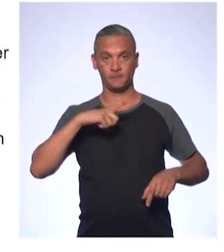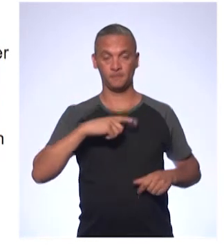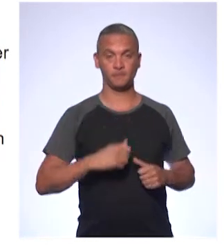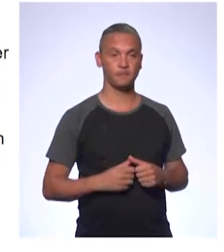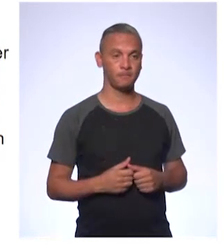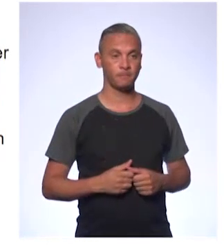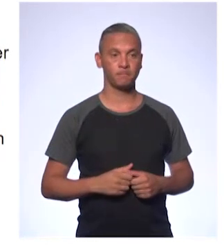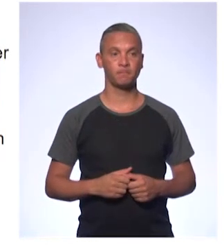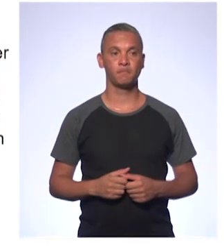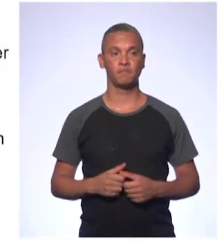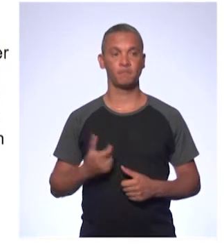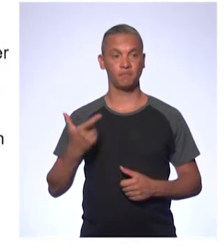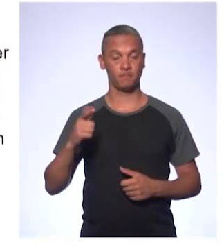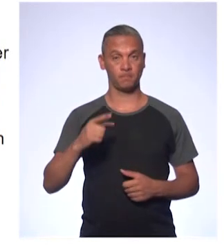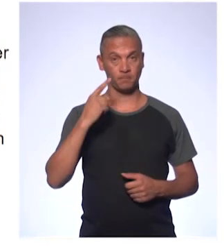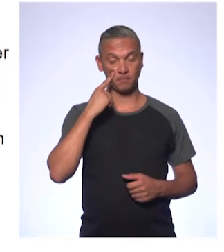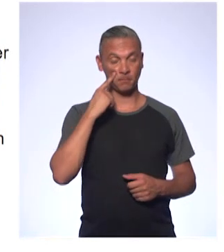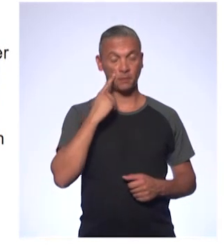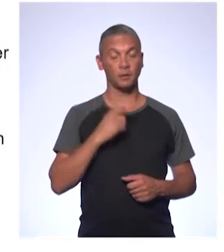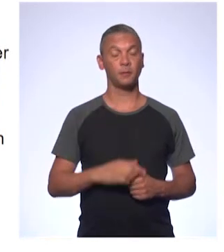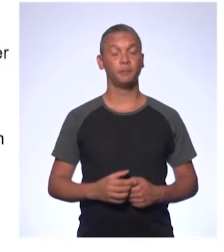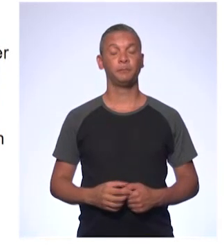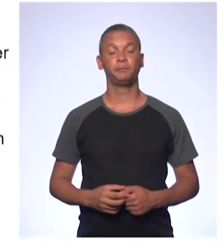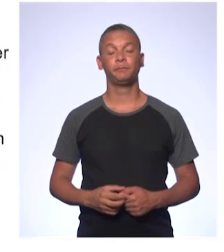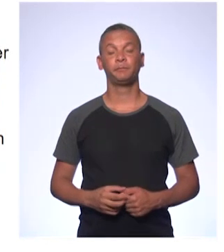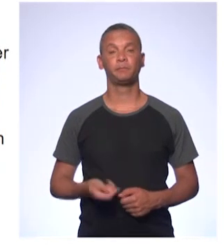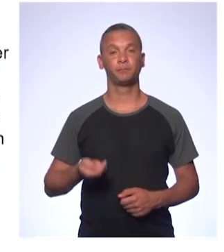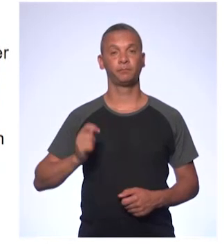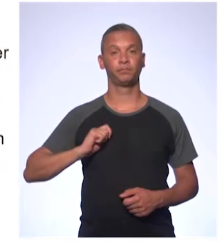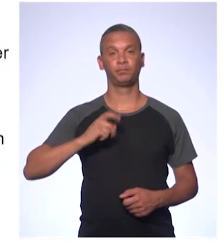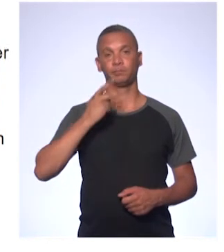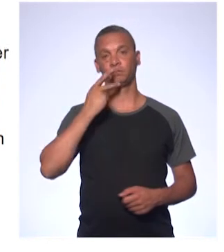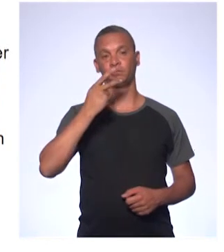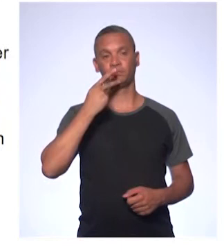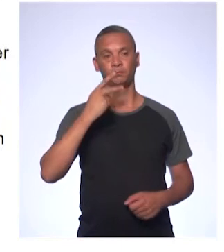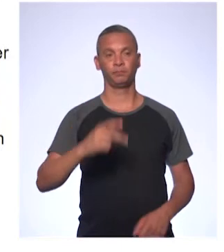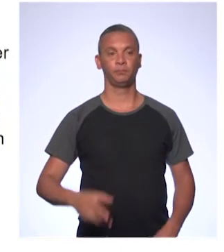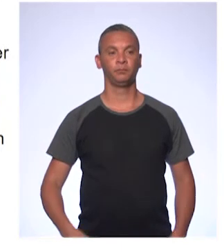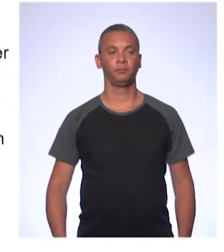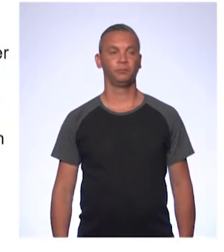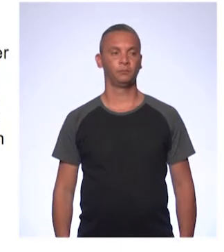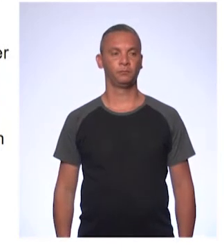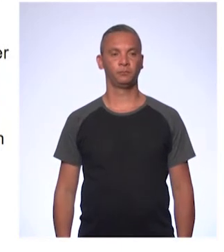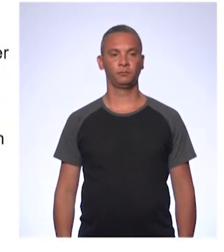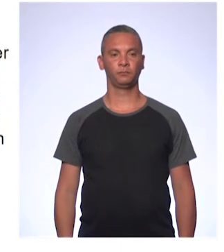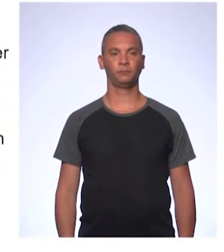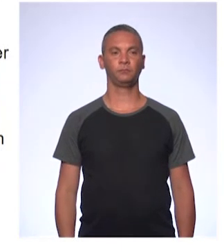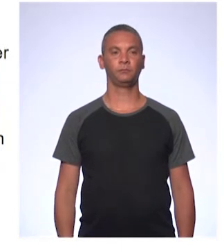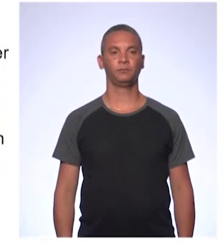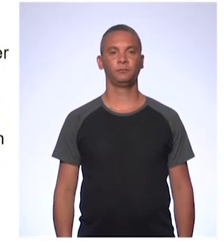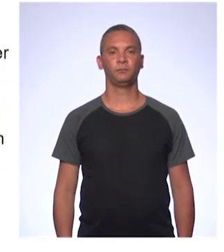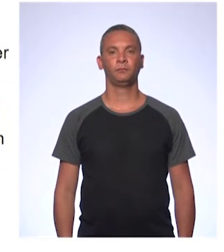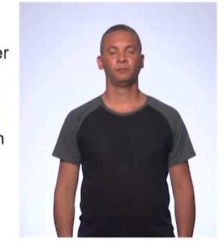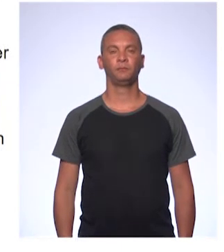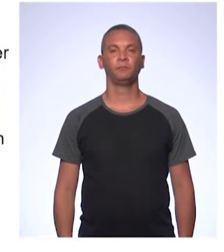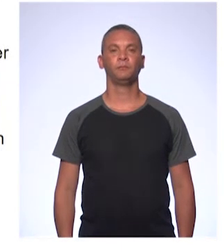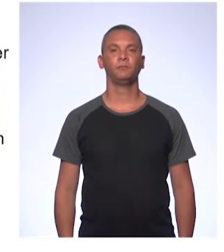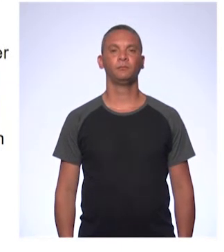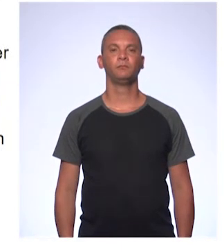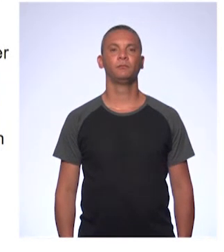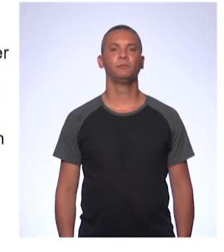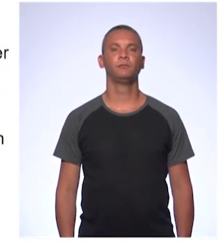Te regalan su marca y la seguridad de que es una marca mejor que